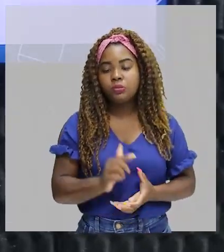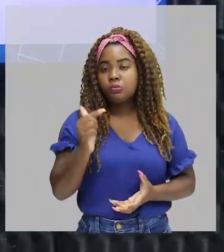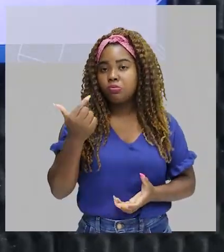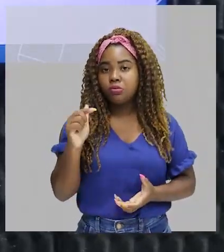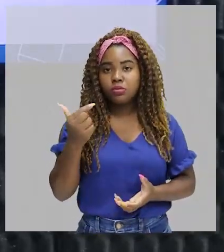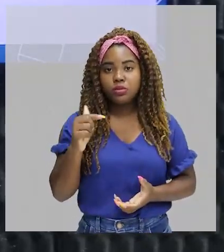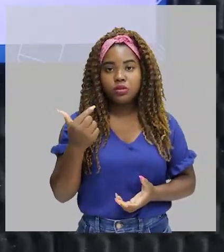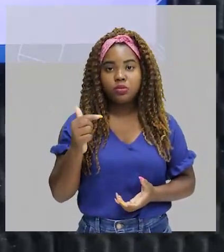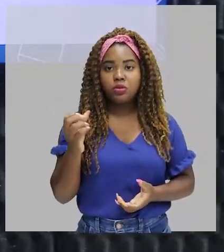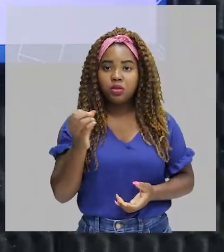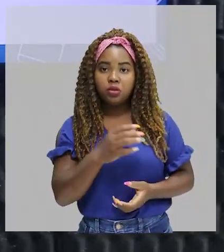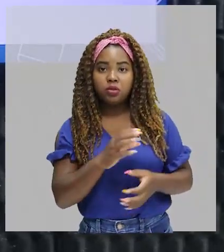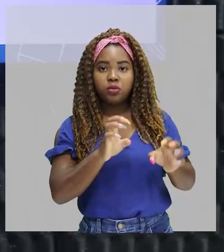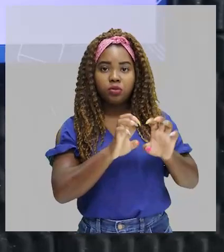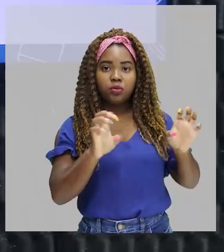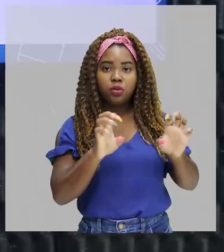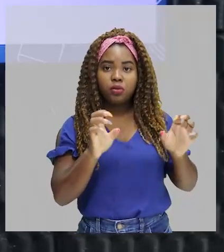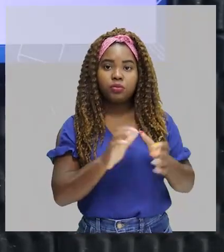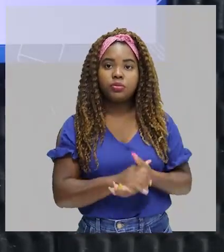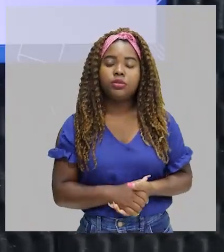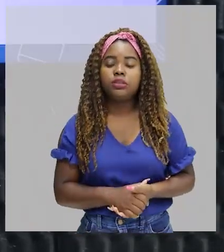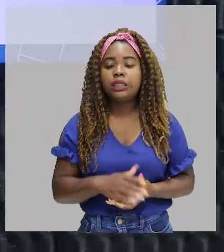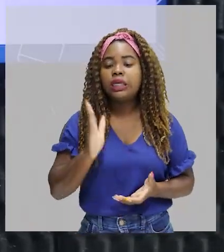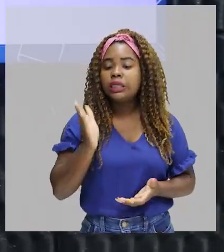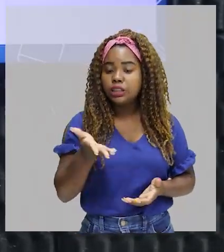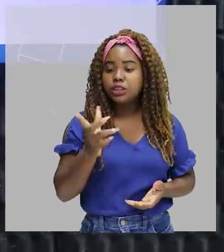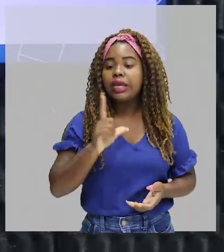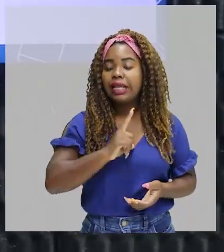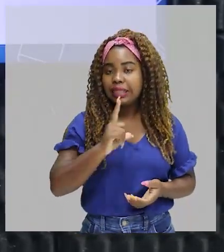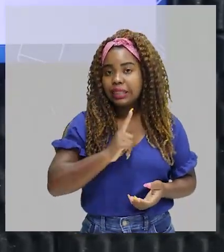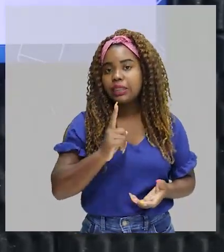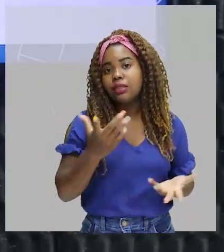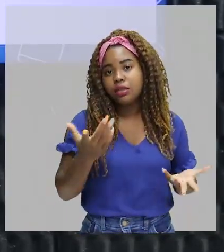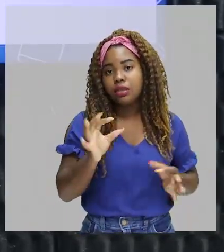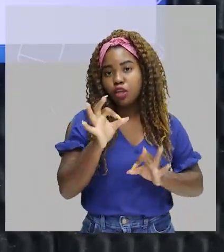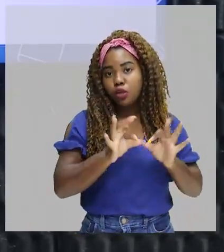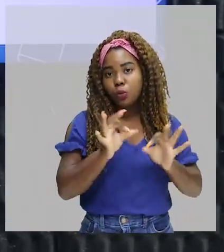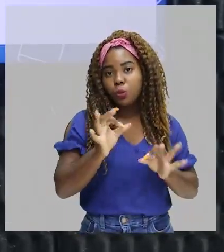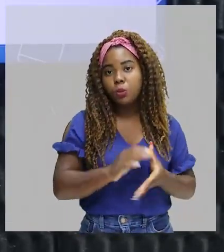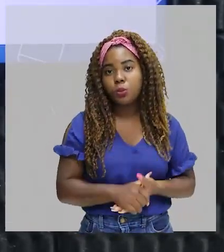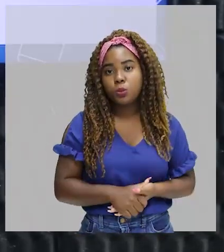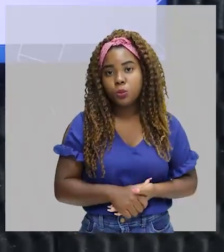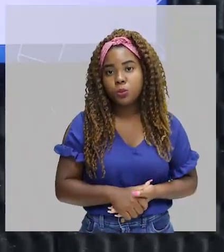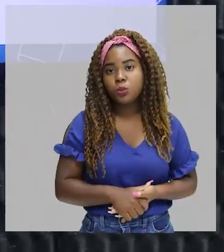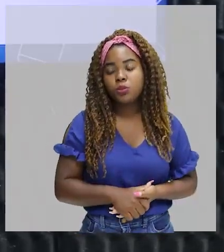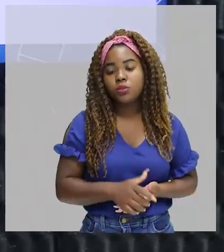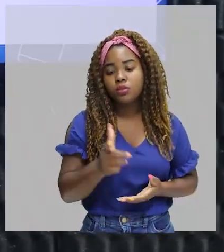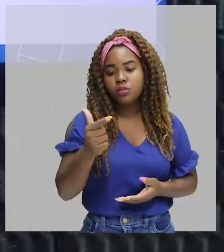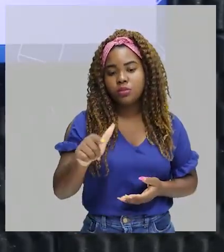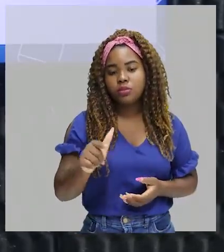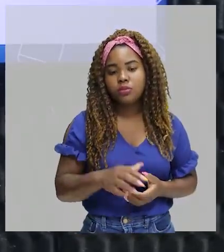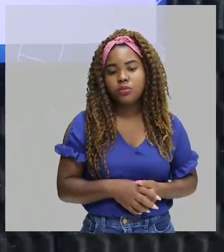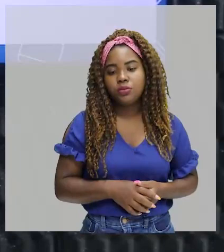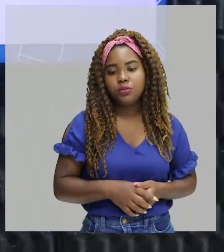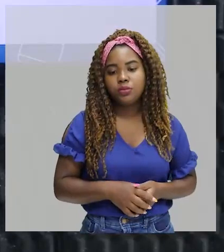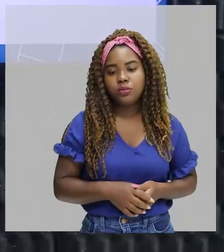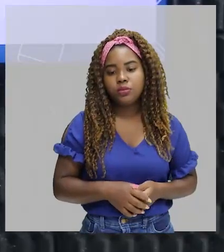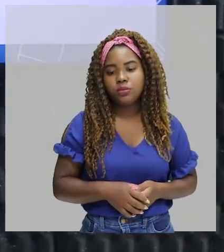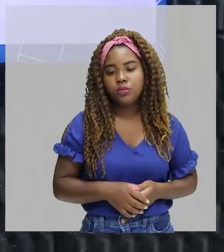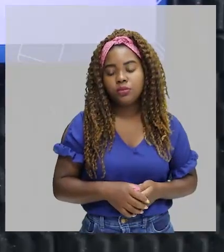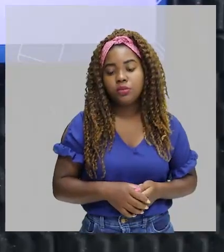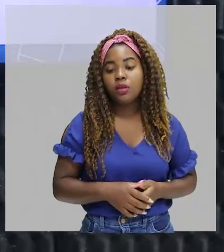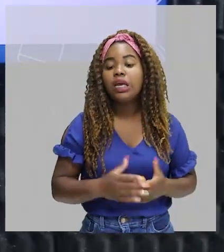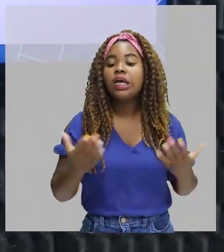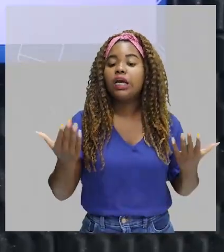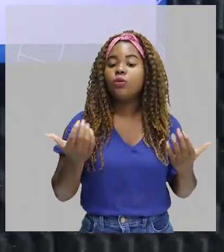tem novo cálculo. Já é o cálculo que você já tem feito, tá bom? Então, continua, tá? Olha só, agora sim